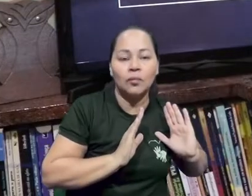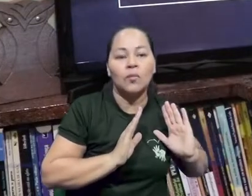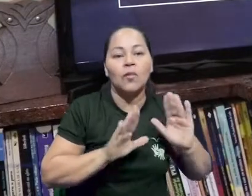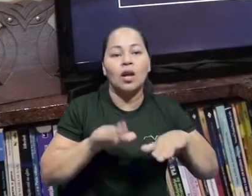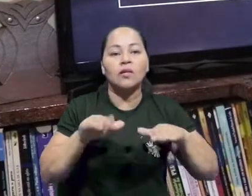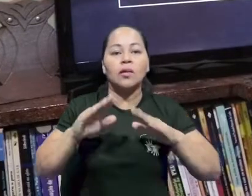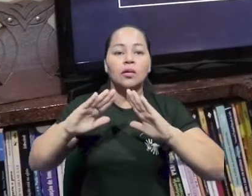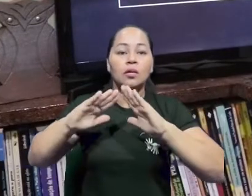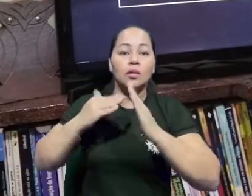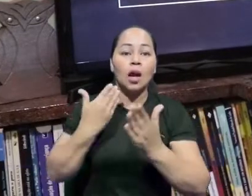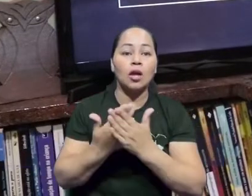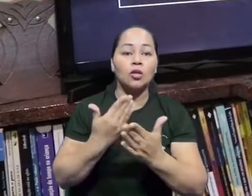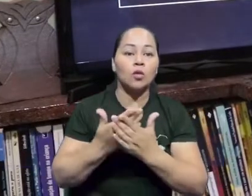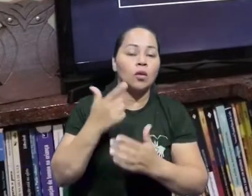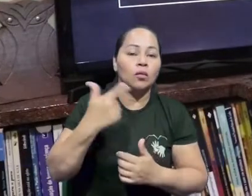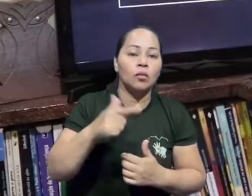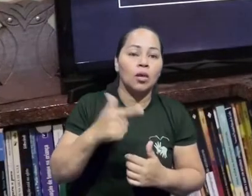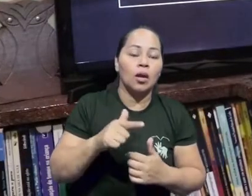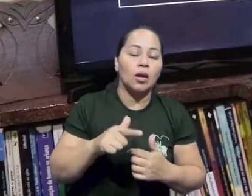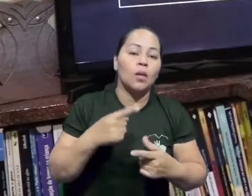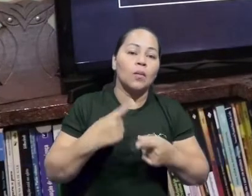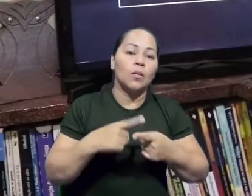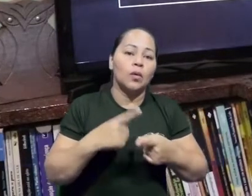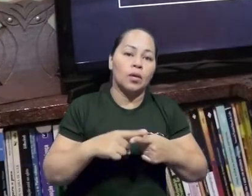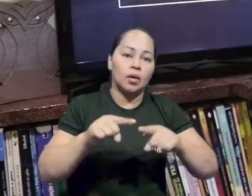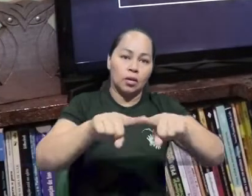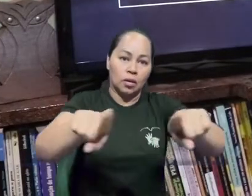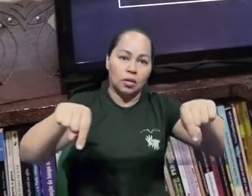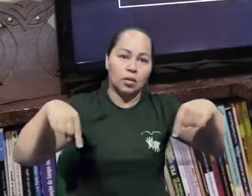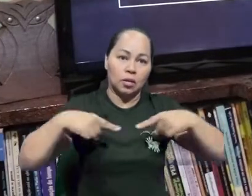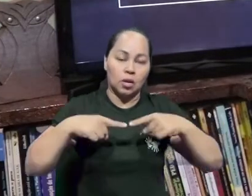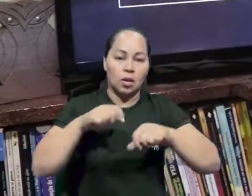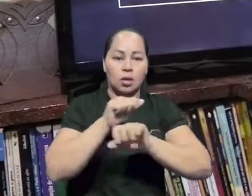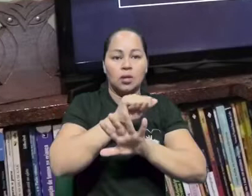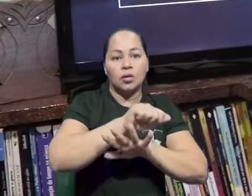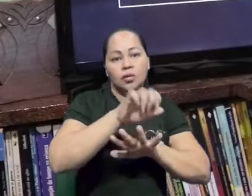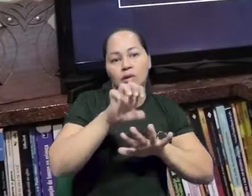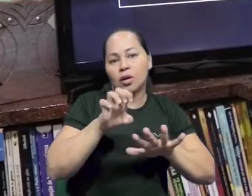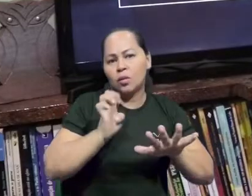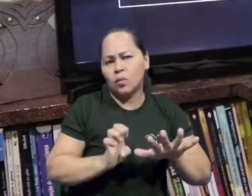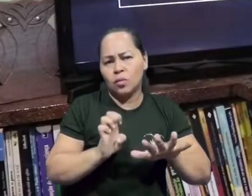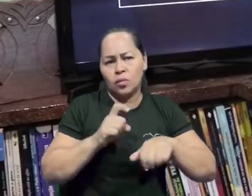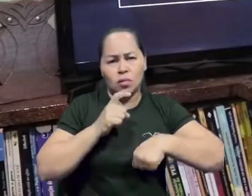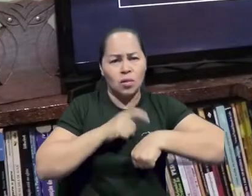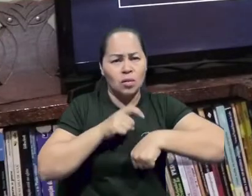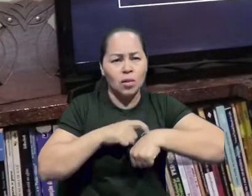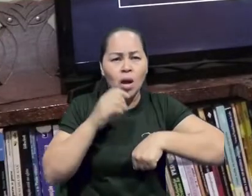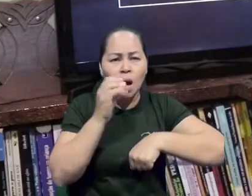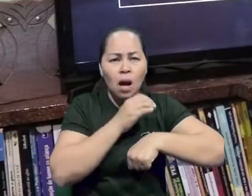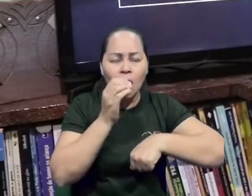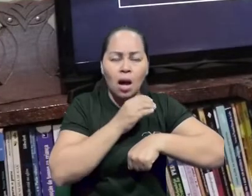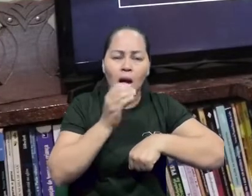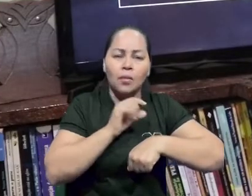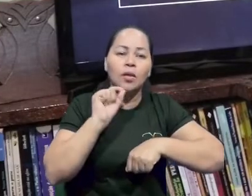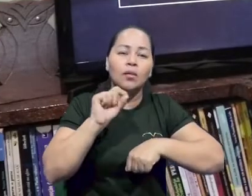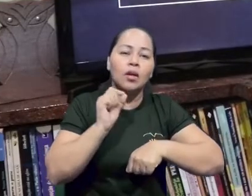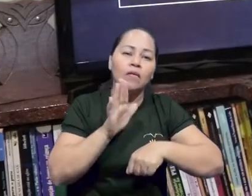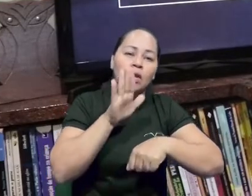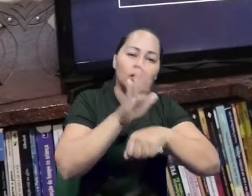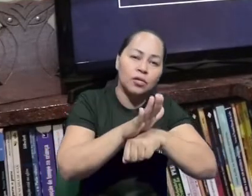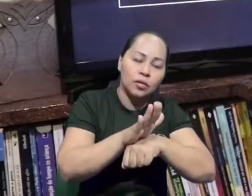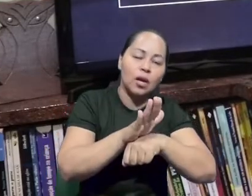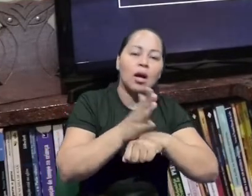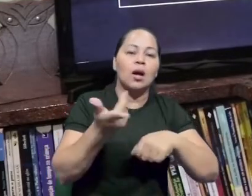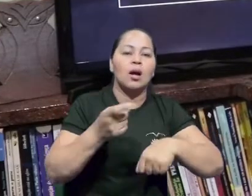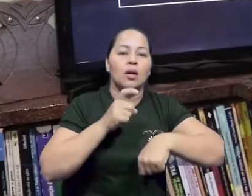sabem, o aluno não tem direito ao cuidador nesse período de sala de recursos, até porque é muito pouco tempo. Então, quem tem que auxiliar